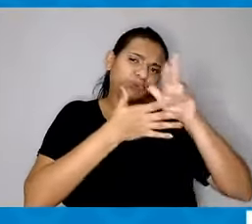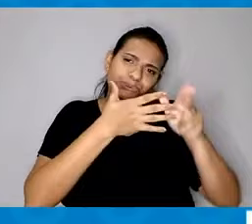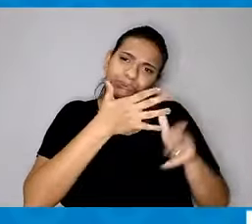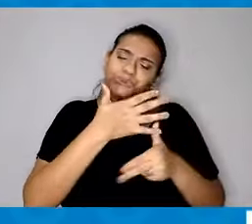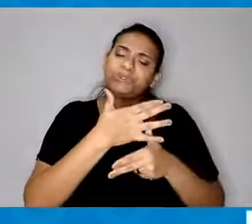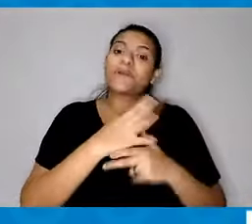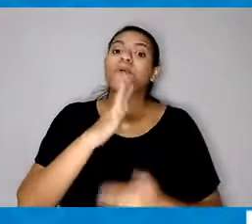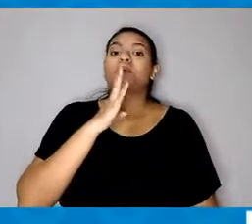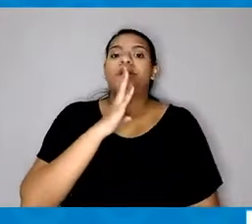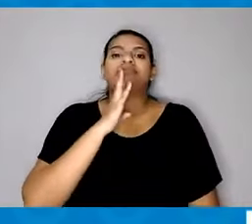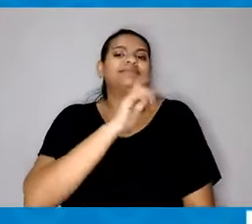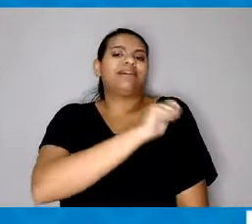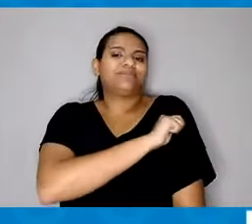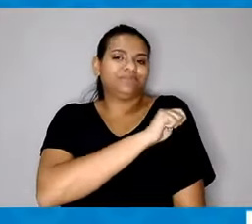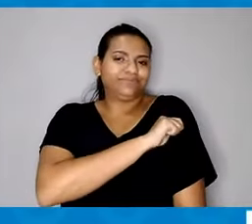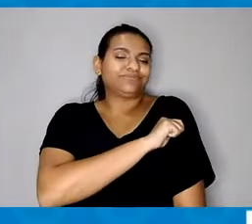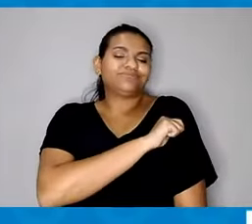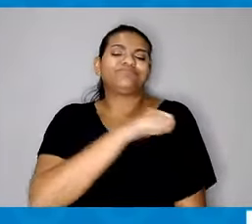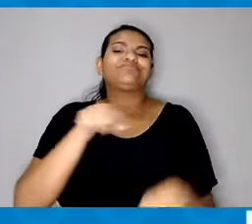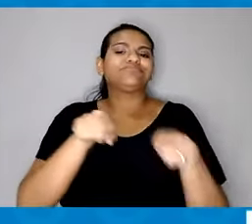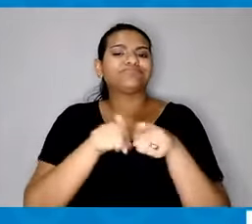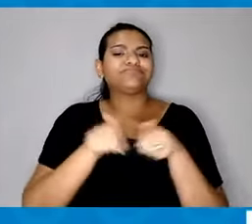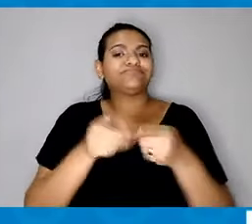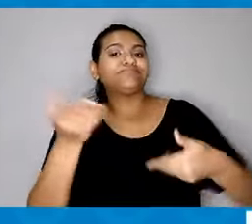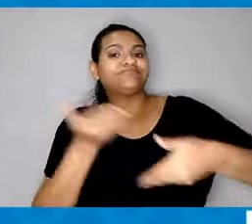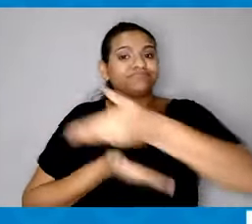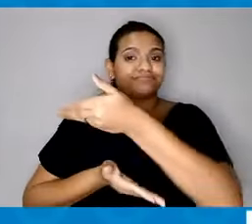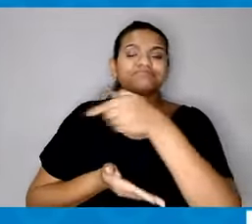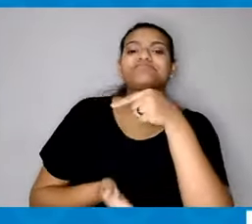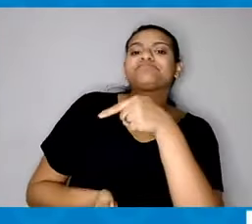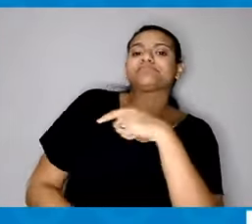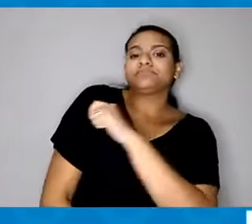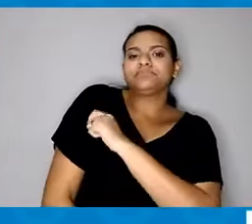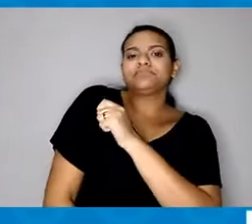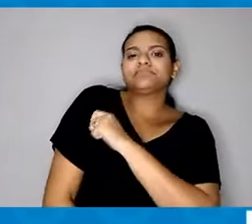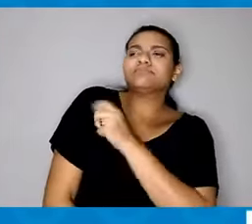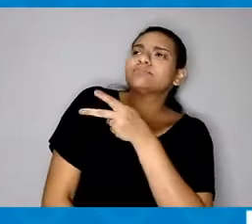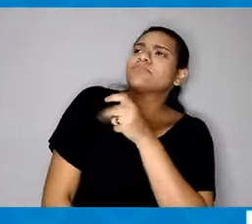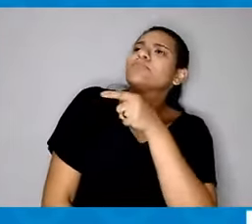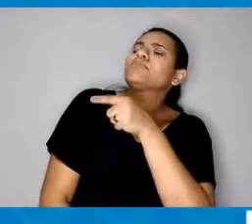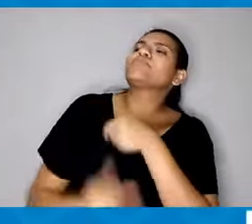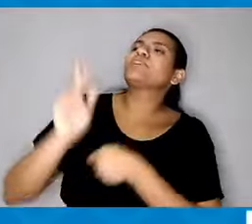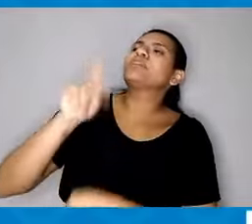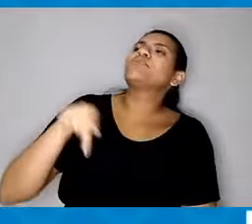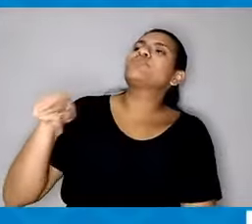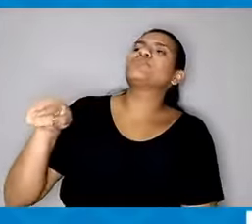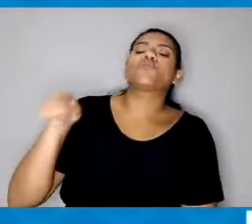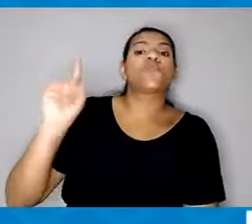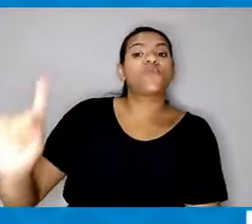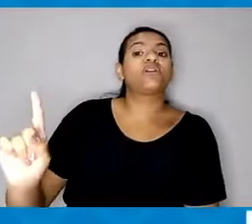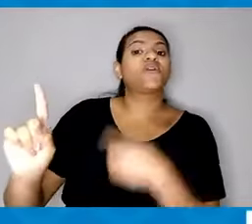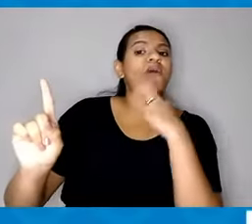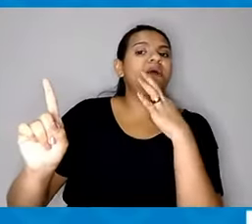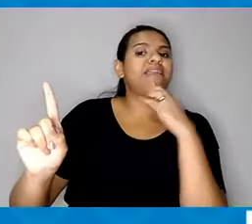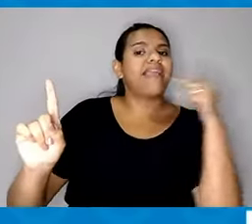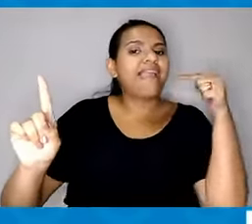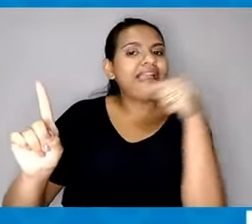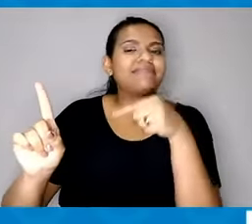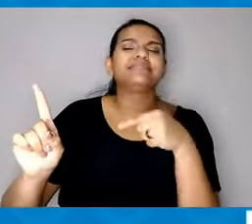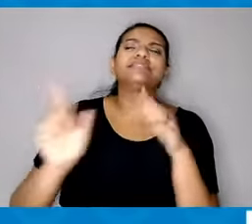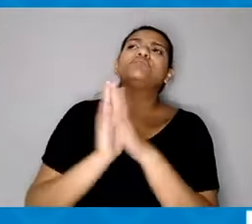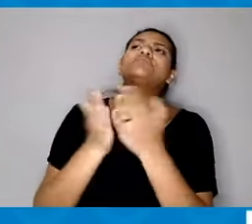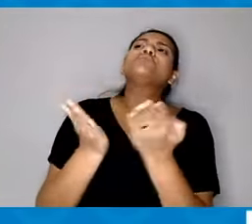vice-versa, os estudantes saberem qual é o esporte preferido do professor, qual é o livro que ele leu ultimamente, por quê, etc. Coisas